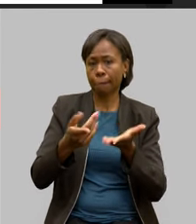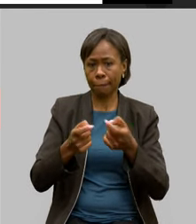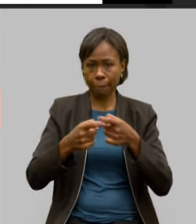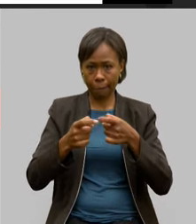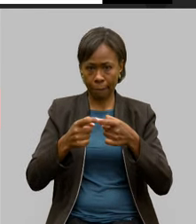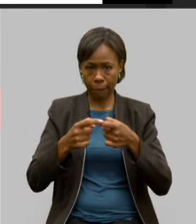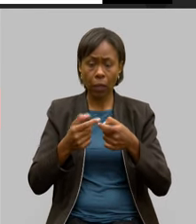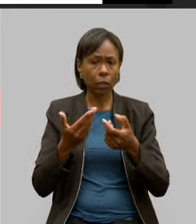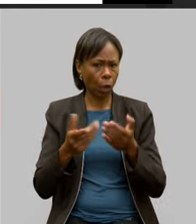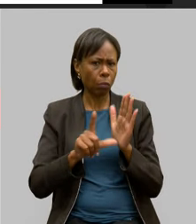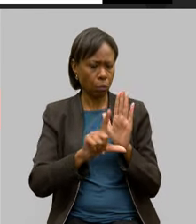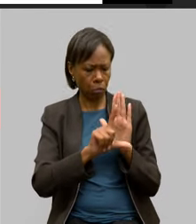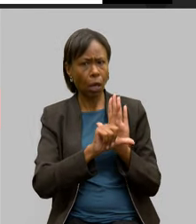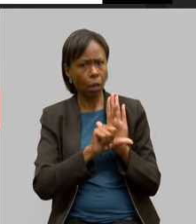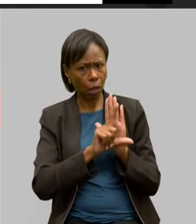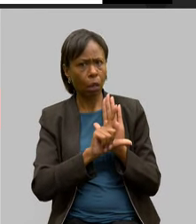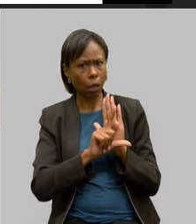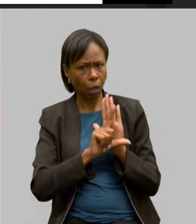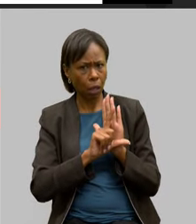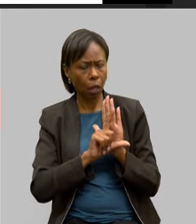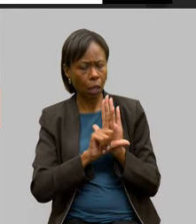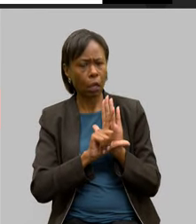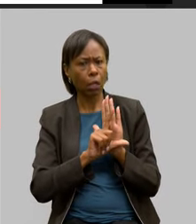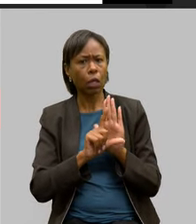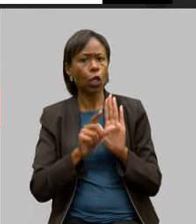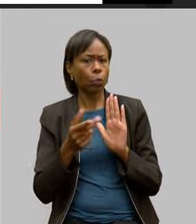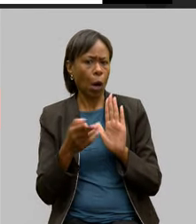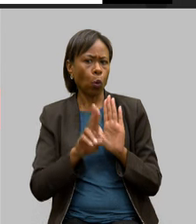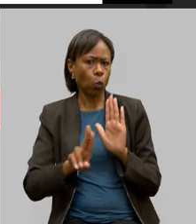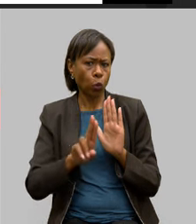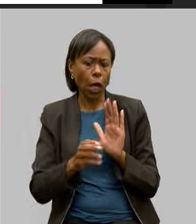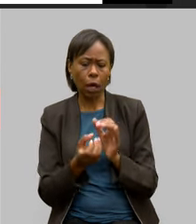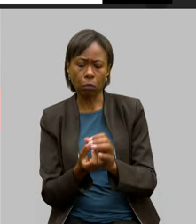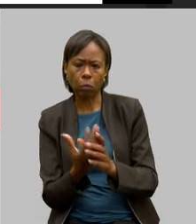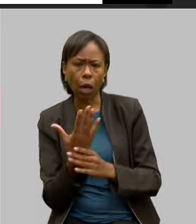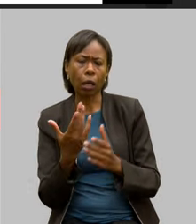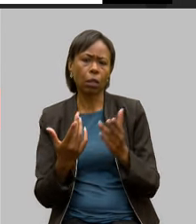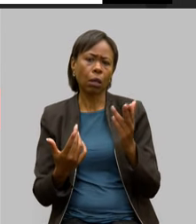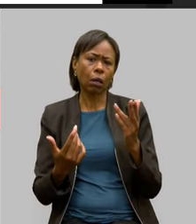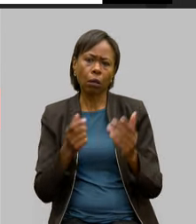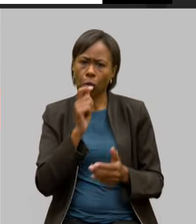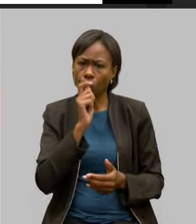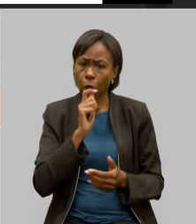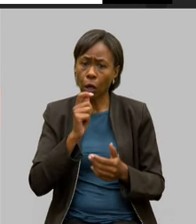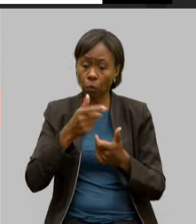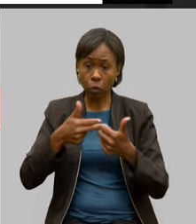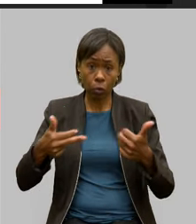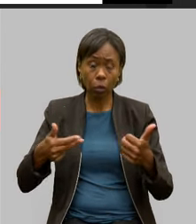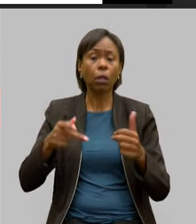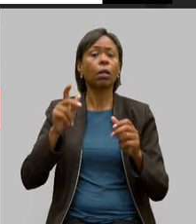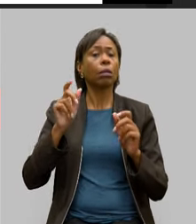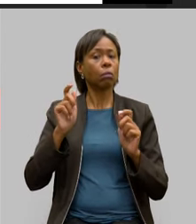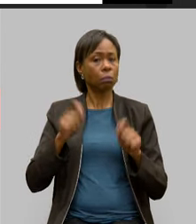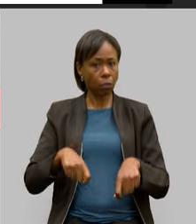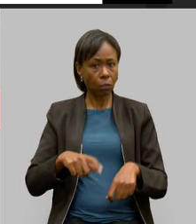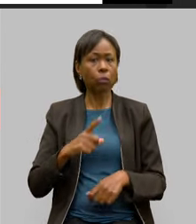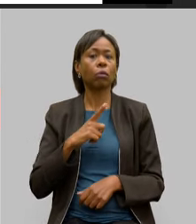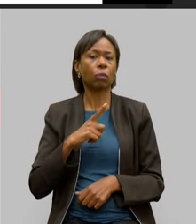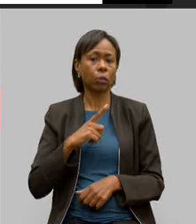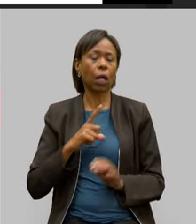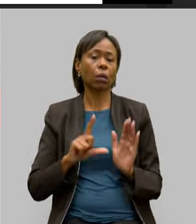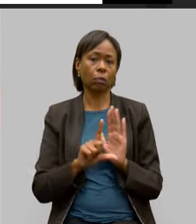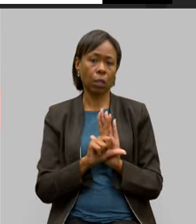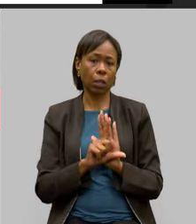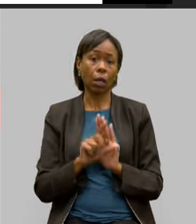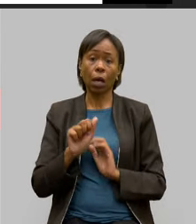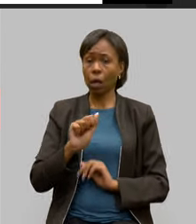relação à utilização medicinal dos produtos derivados da maconha existe eh a Anvisa ela